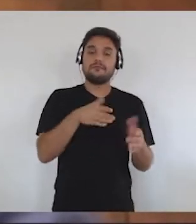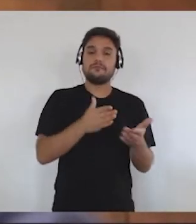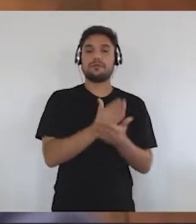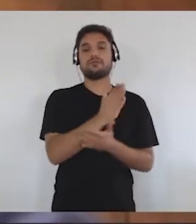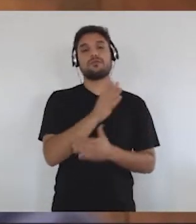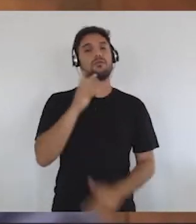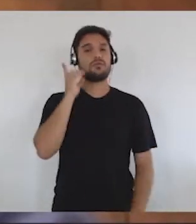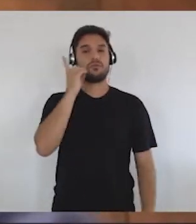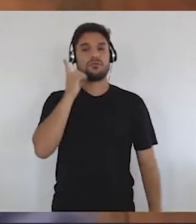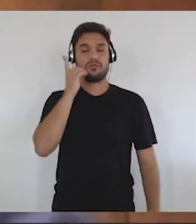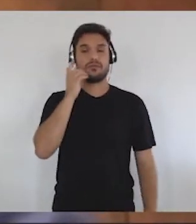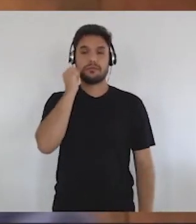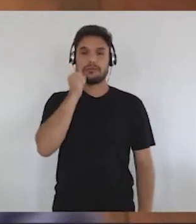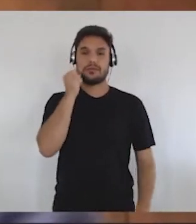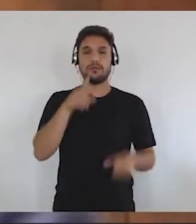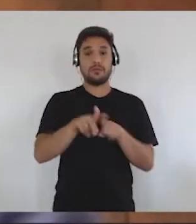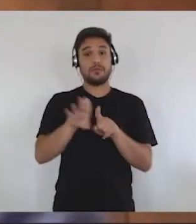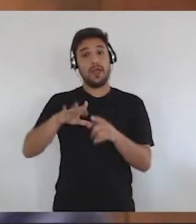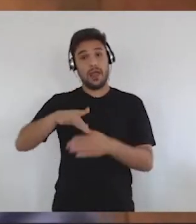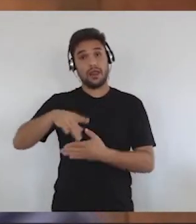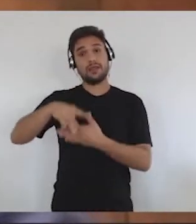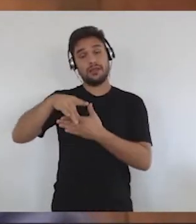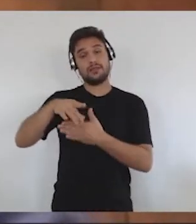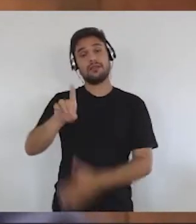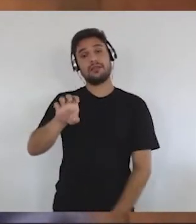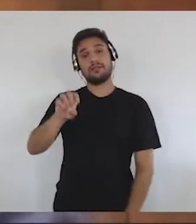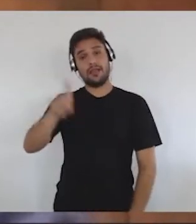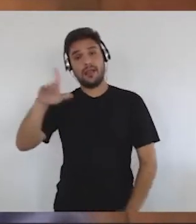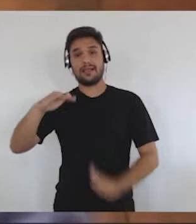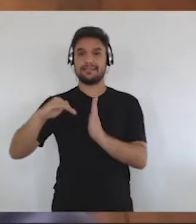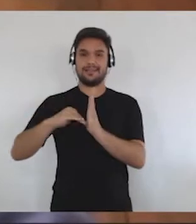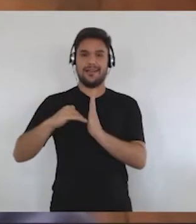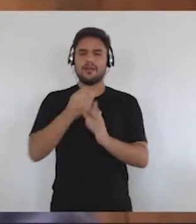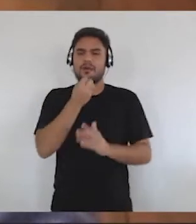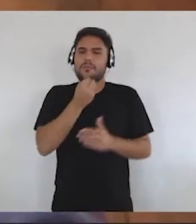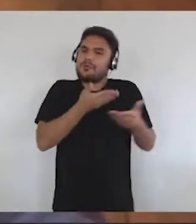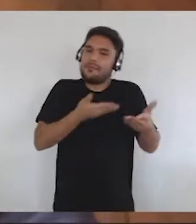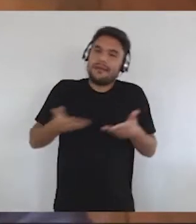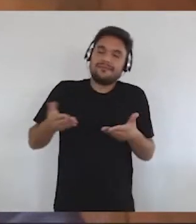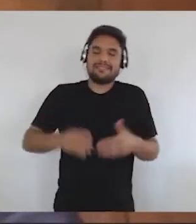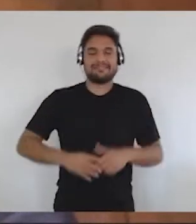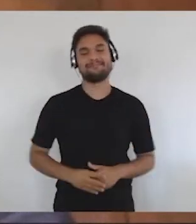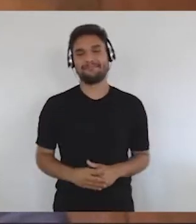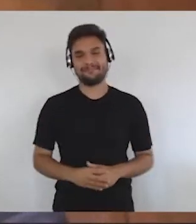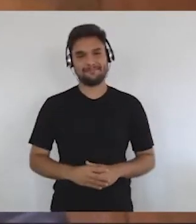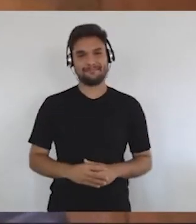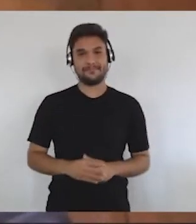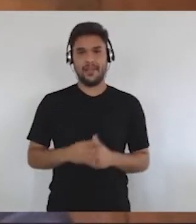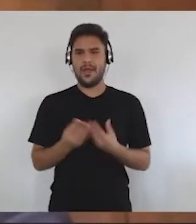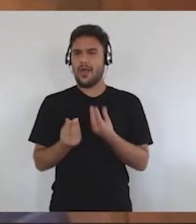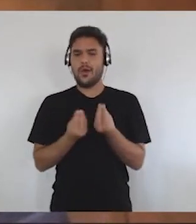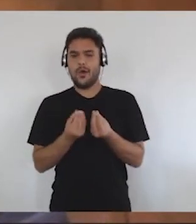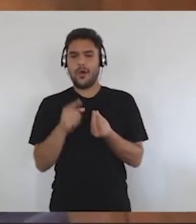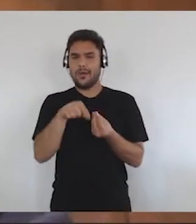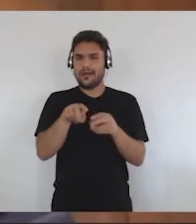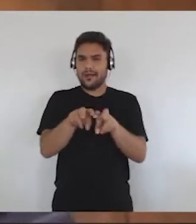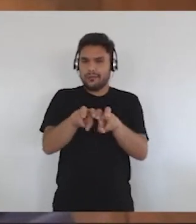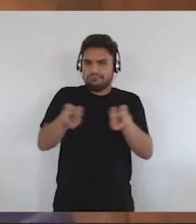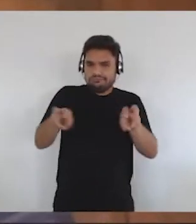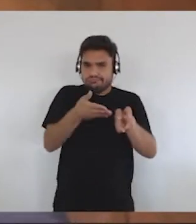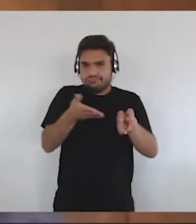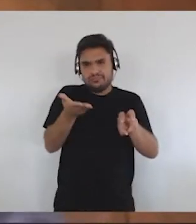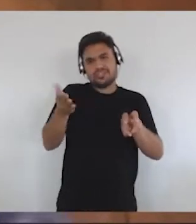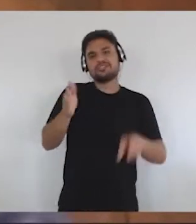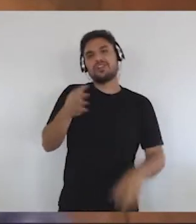líder do Democratas no Senado. Sejam todos muito bem-vindos. A dinâmica já é